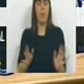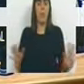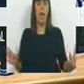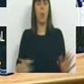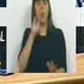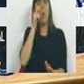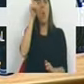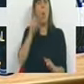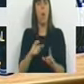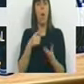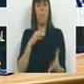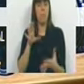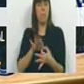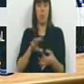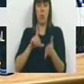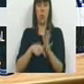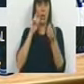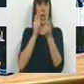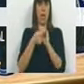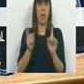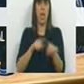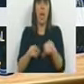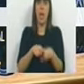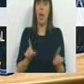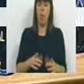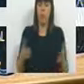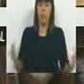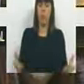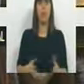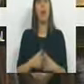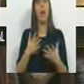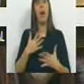um homem que não se revia em projetos radicais na política